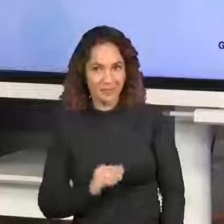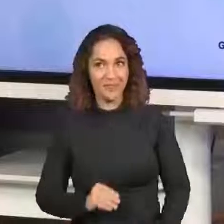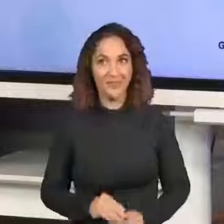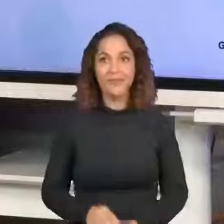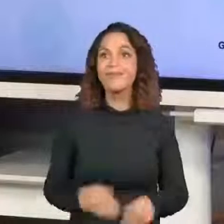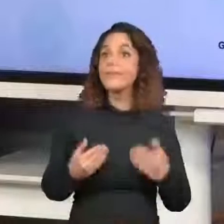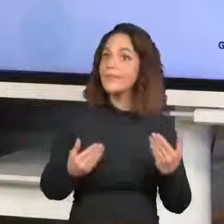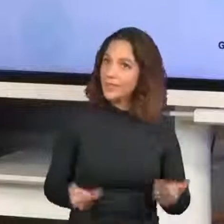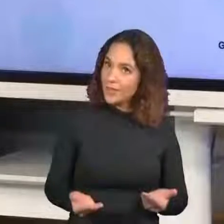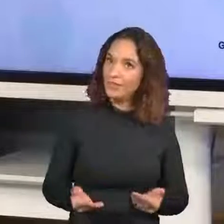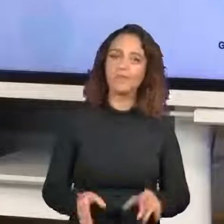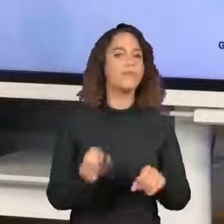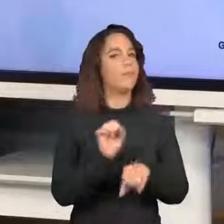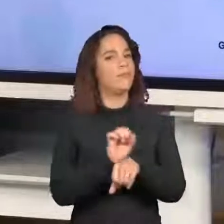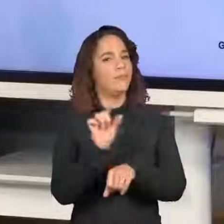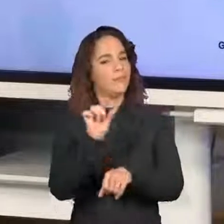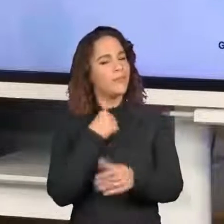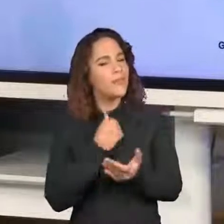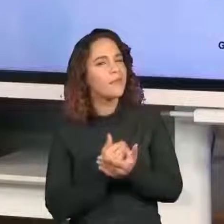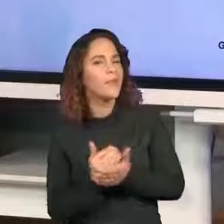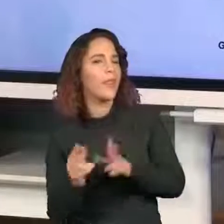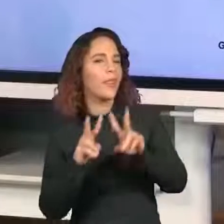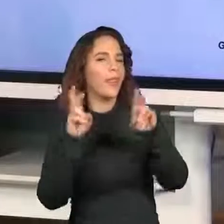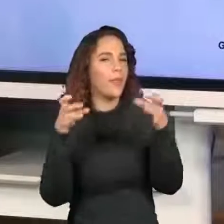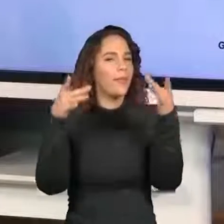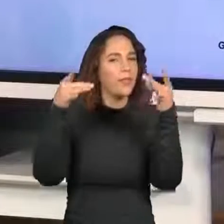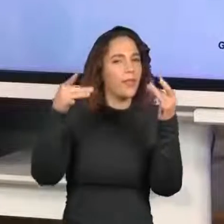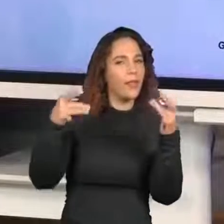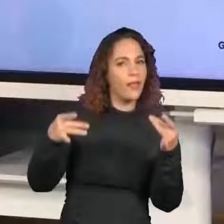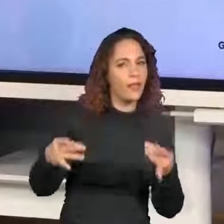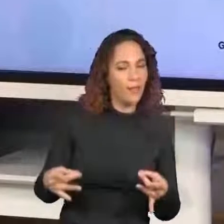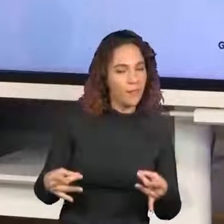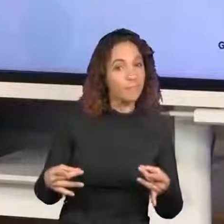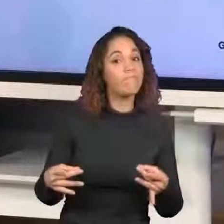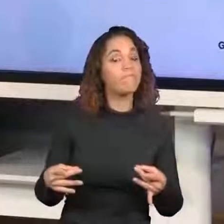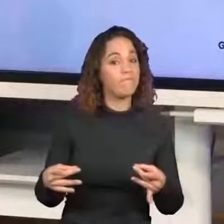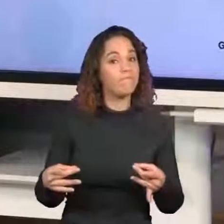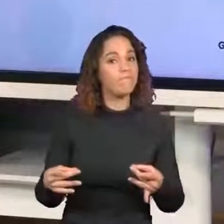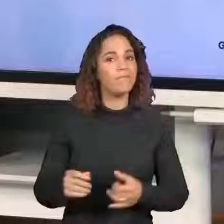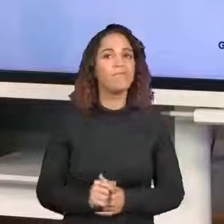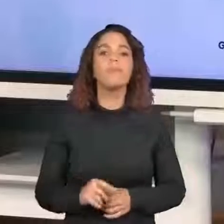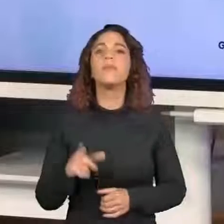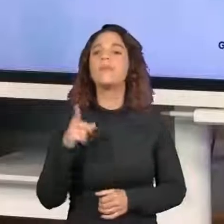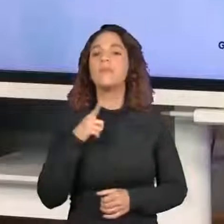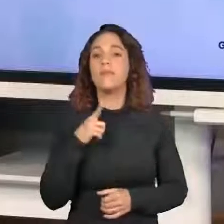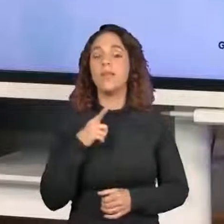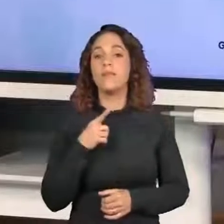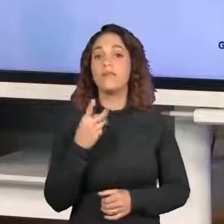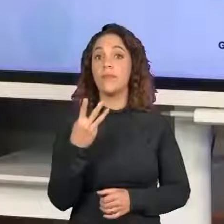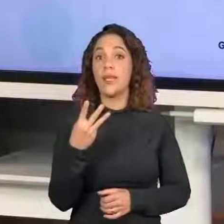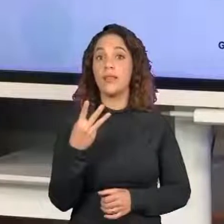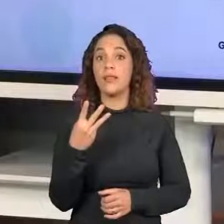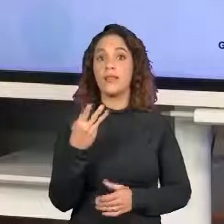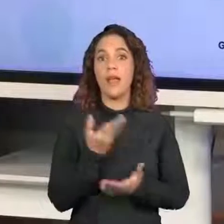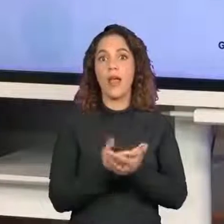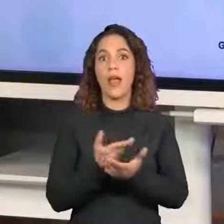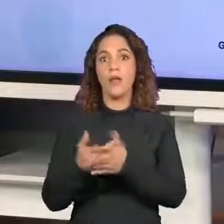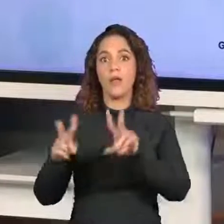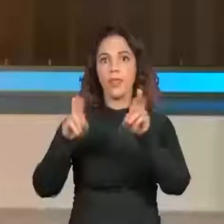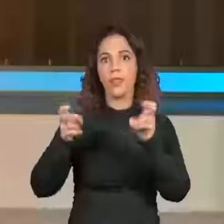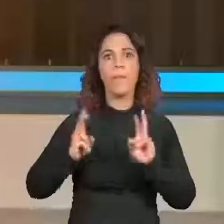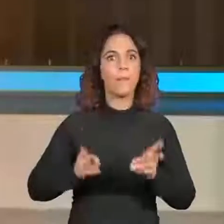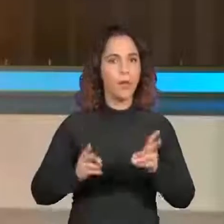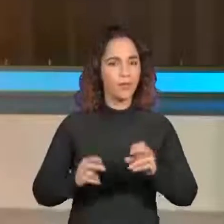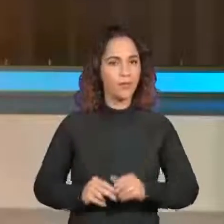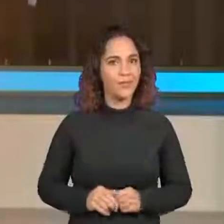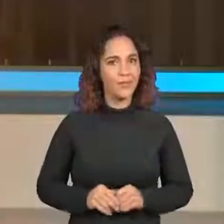Então, segura aí que é só o começo. Esta aula e este assunto será dividido em 3 partes.